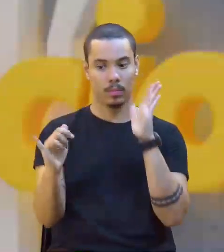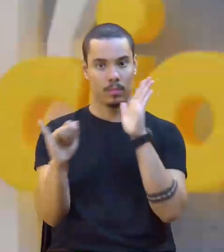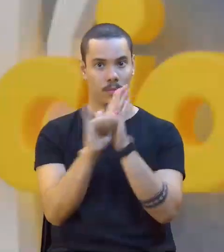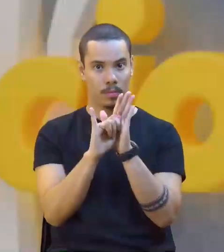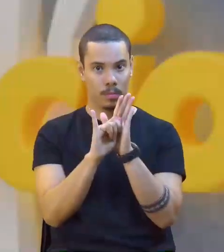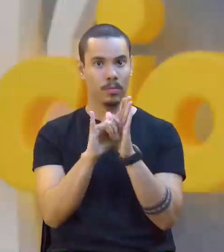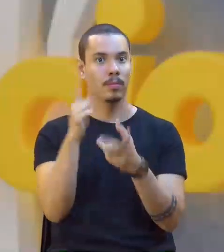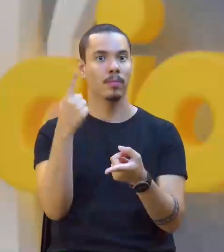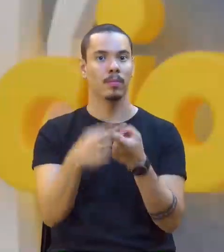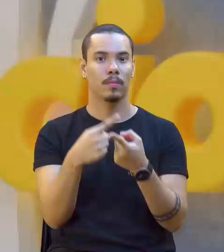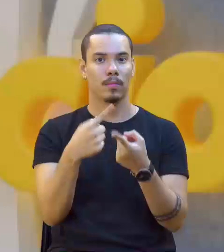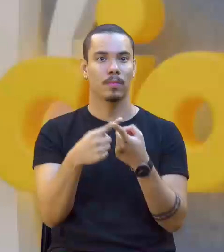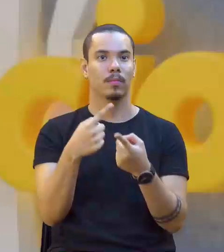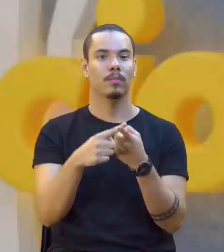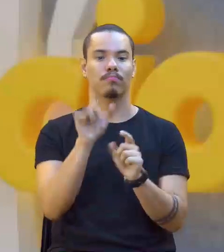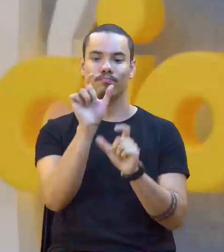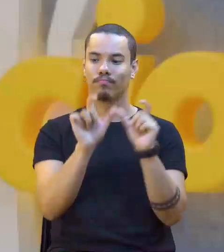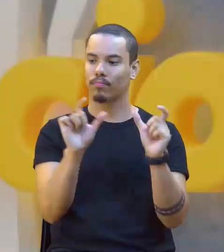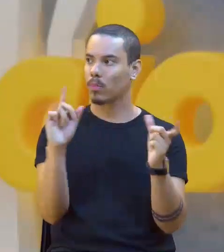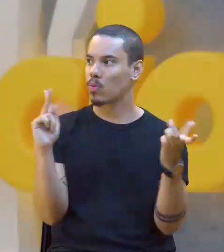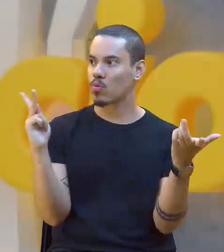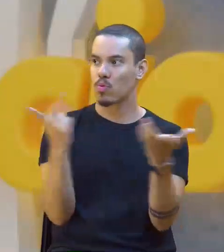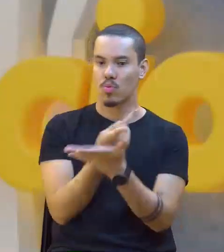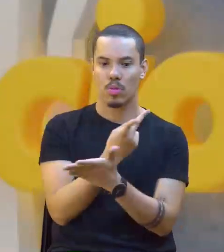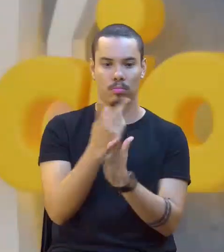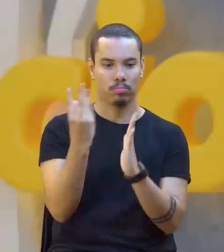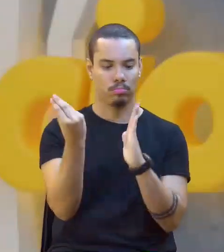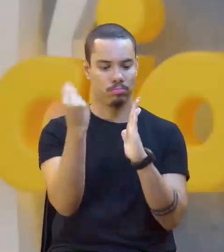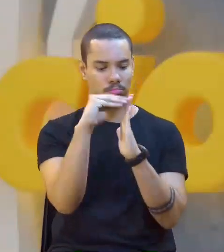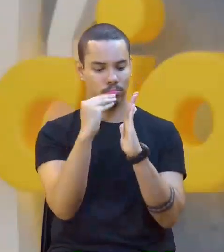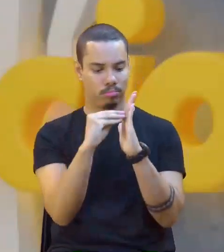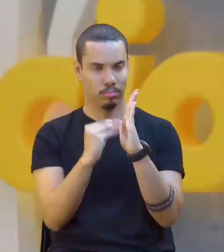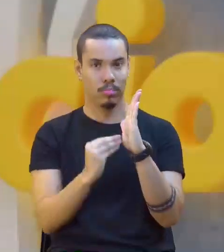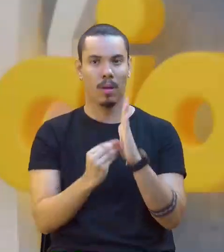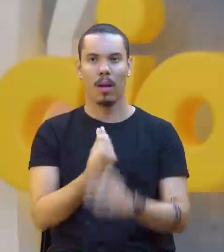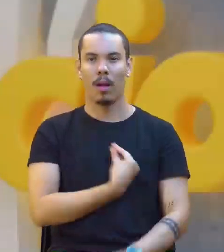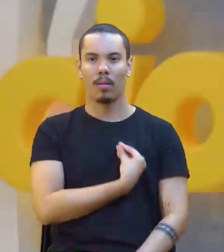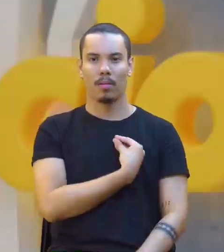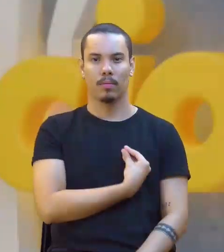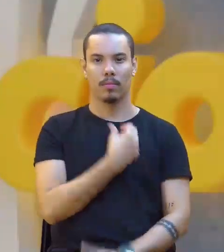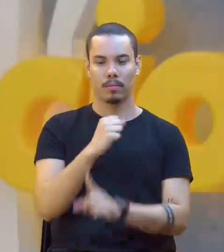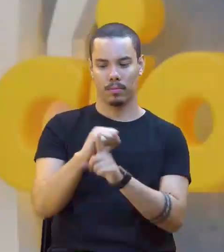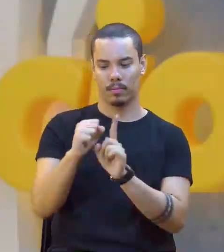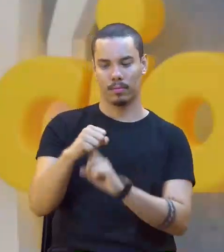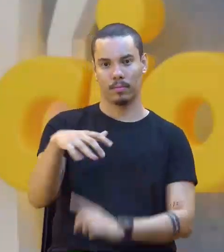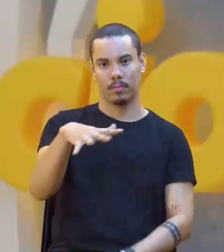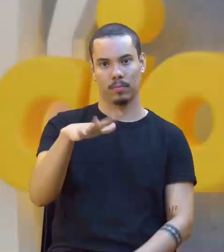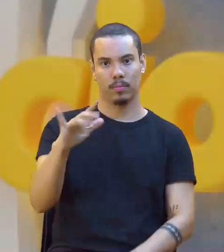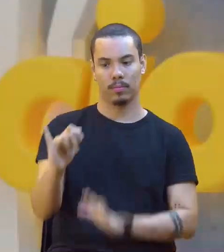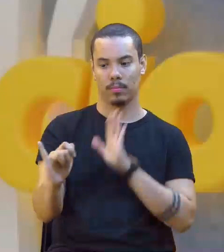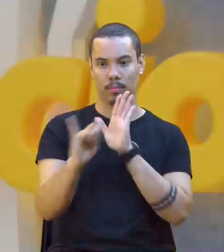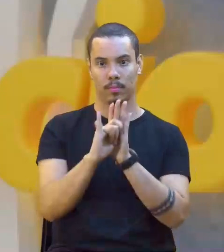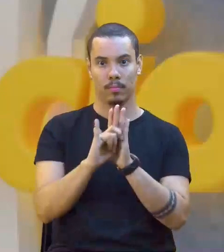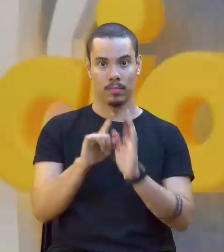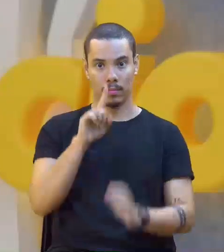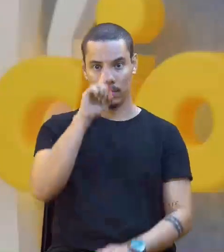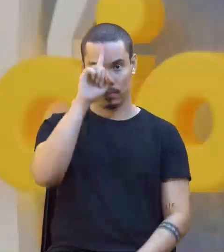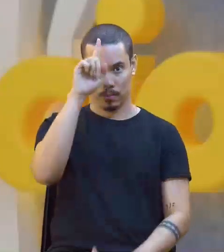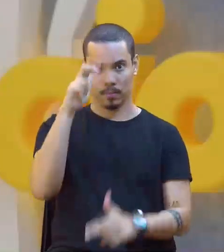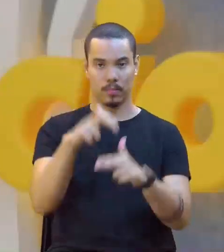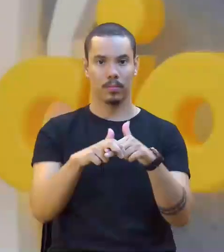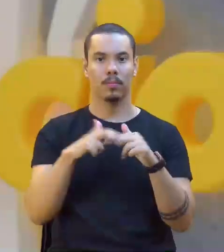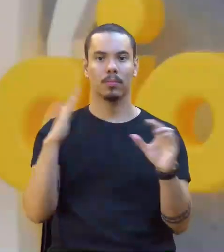os elementos que compõem aí a vida social, eles formam a nossa identidade, né? É através